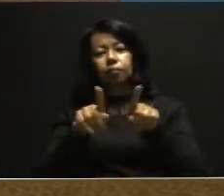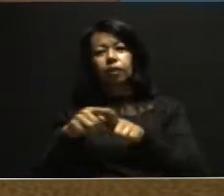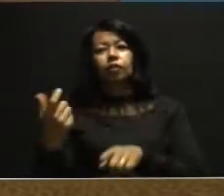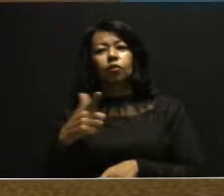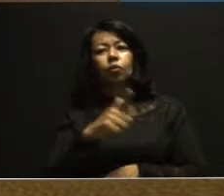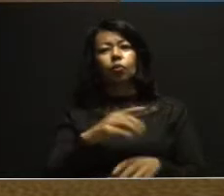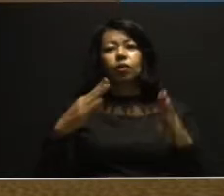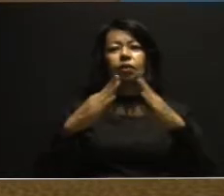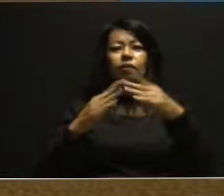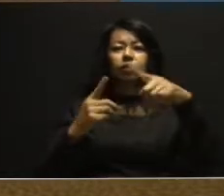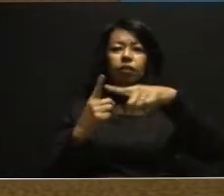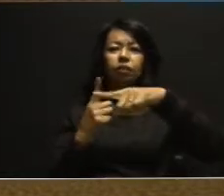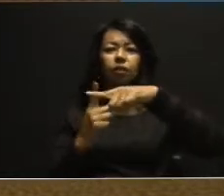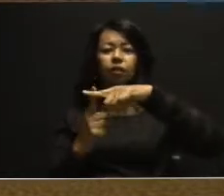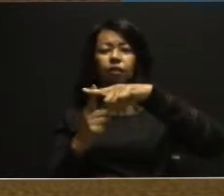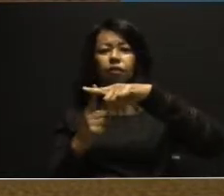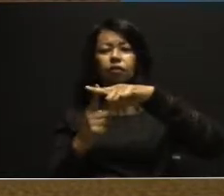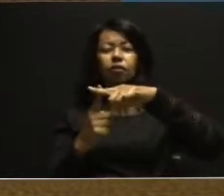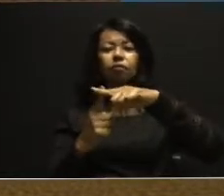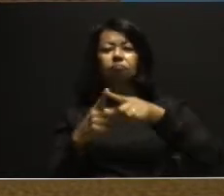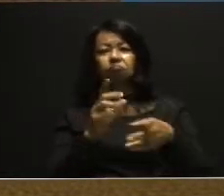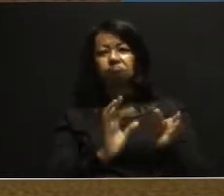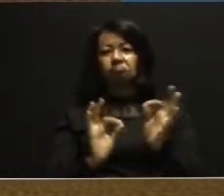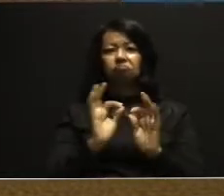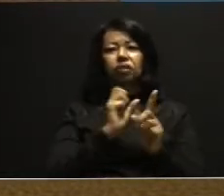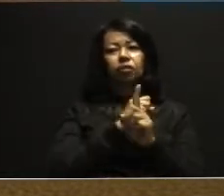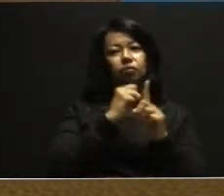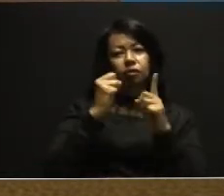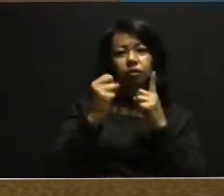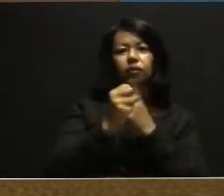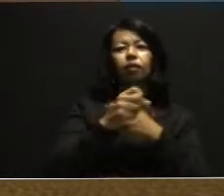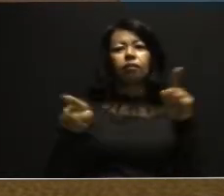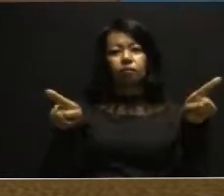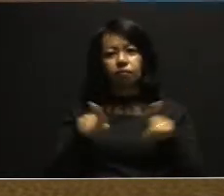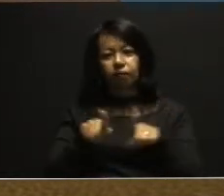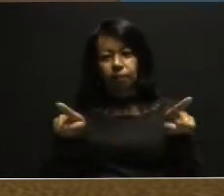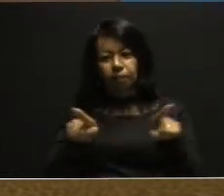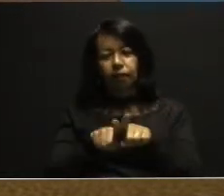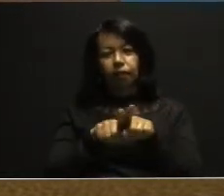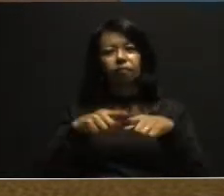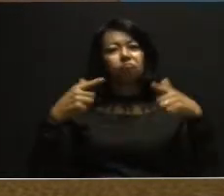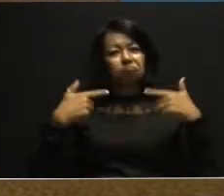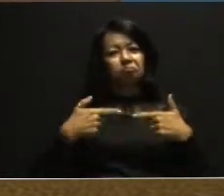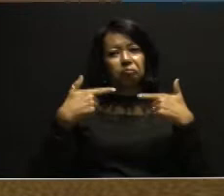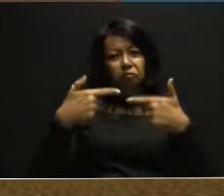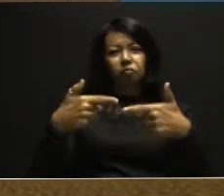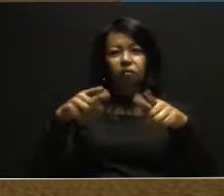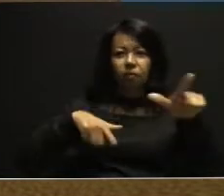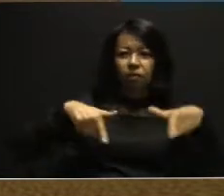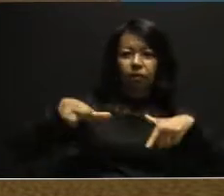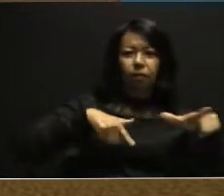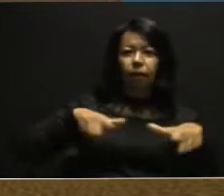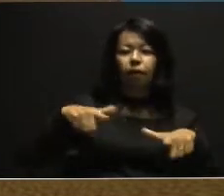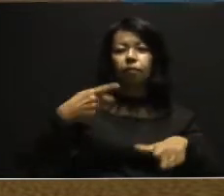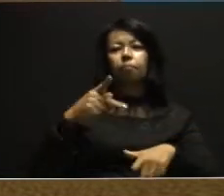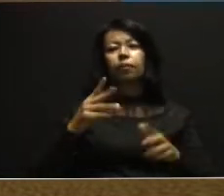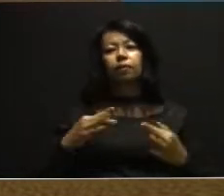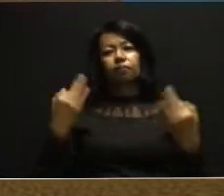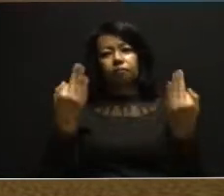aqui presentes, outros organismos da sociedade civil que também lutam e trabalham pela